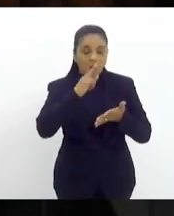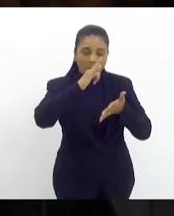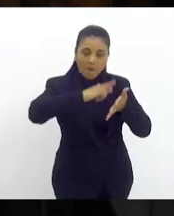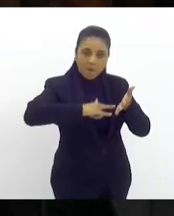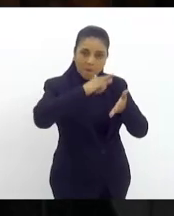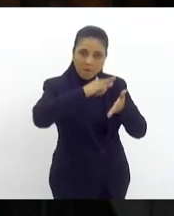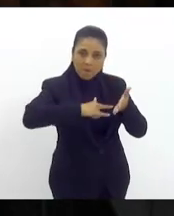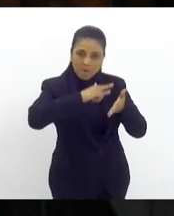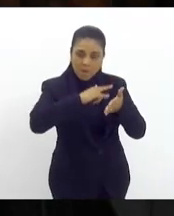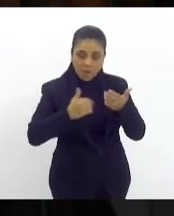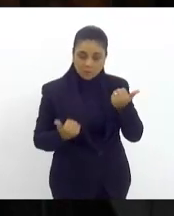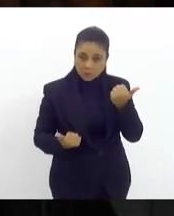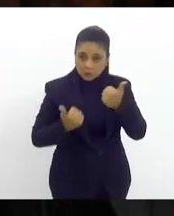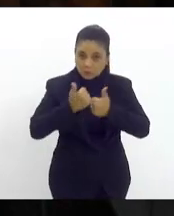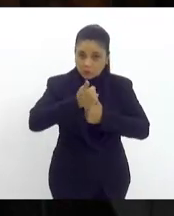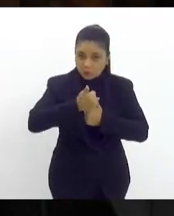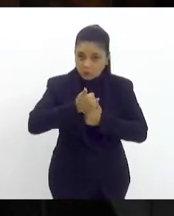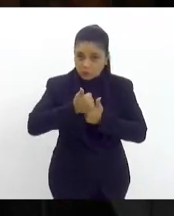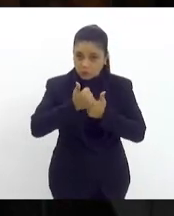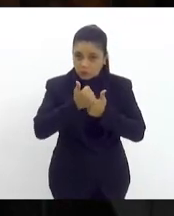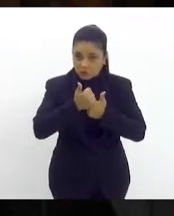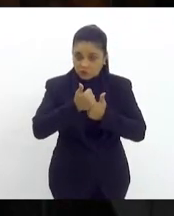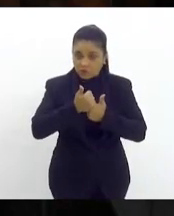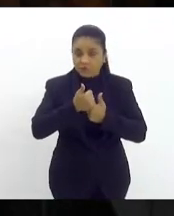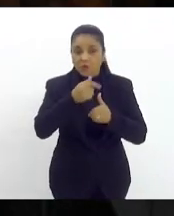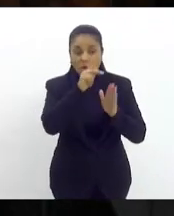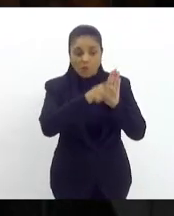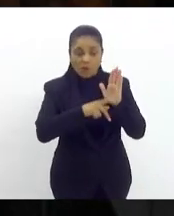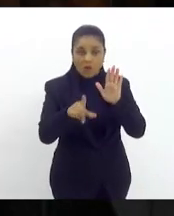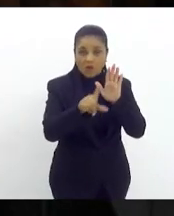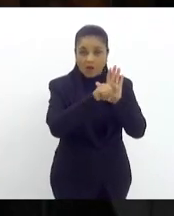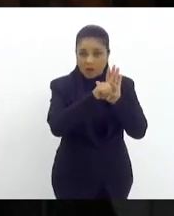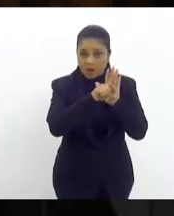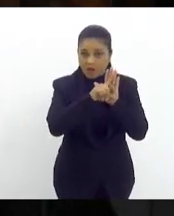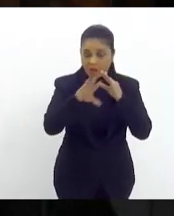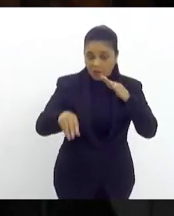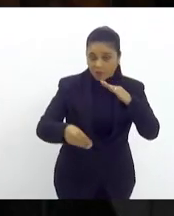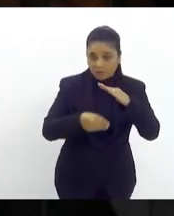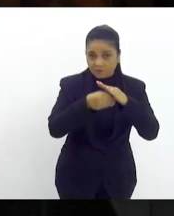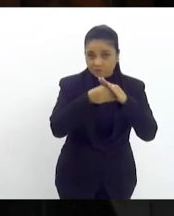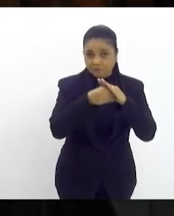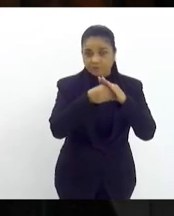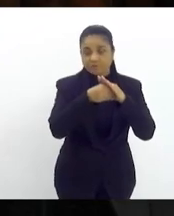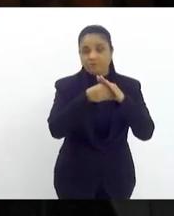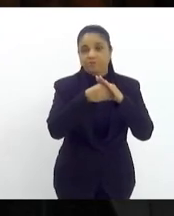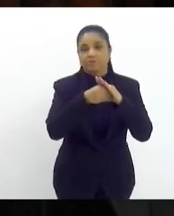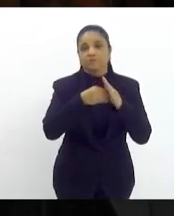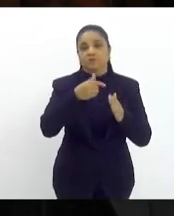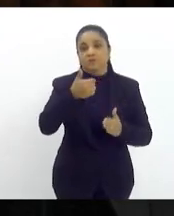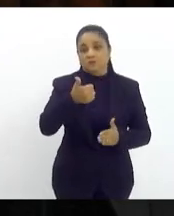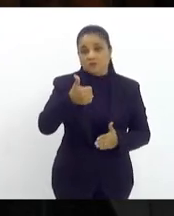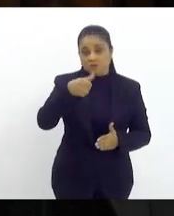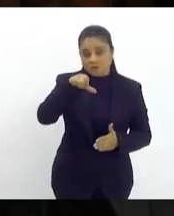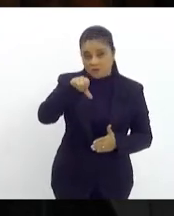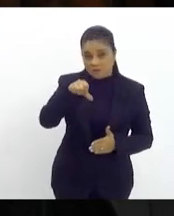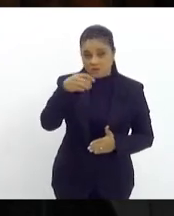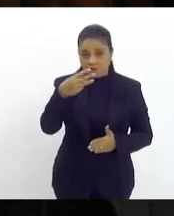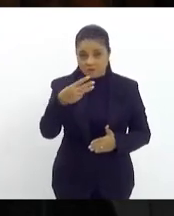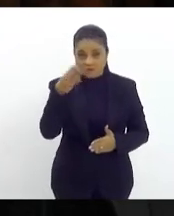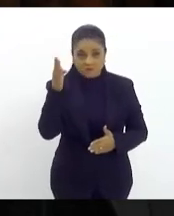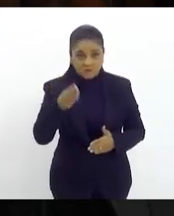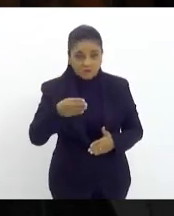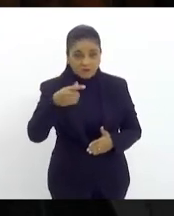o substitutivo ao projeto de lei complementar número 93 de 2023